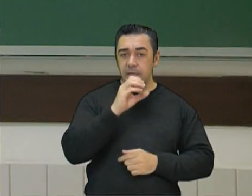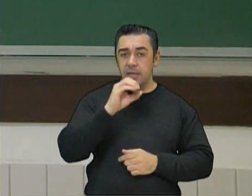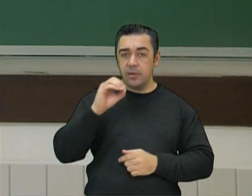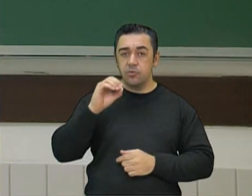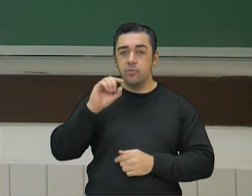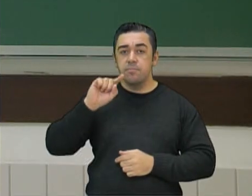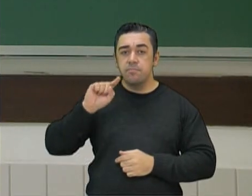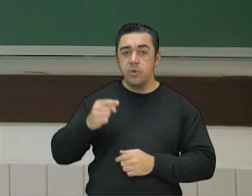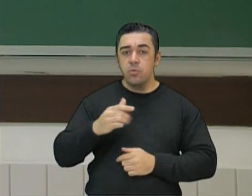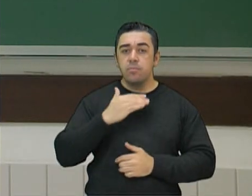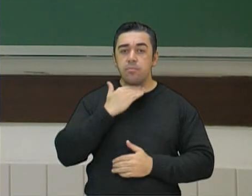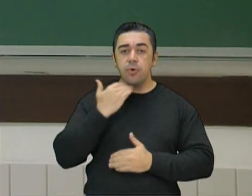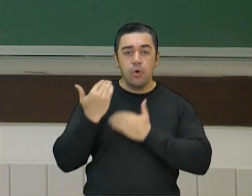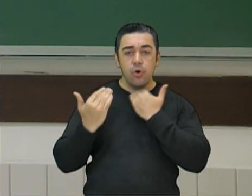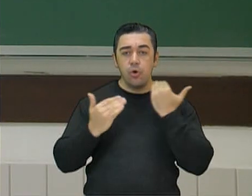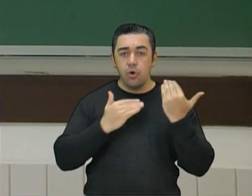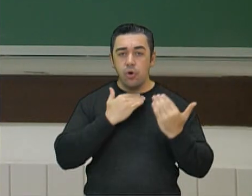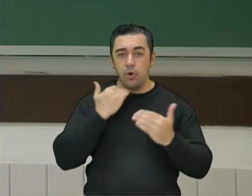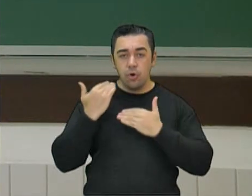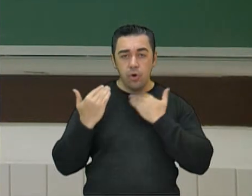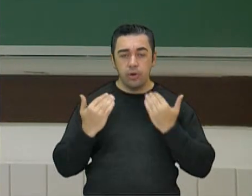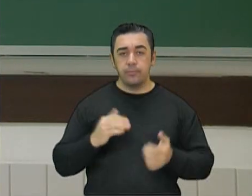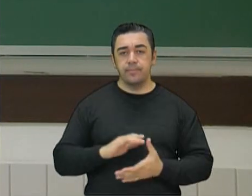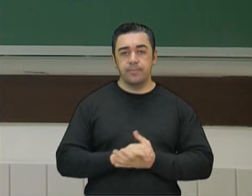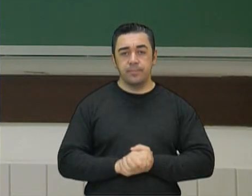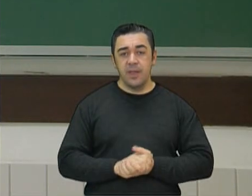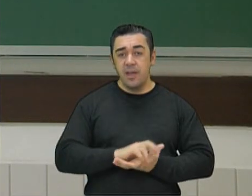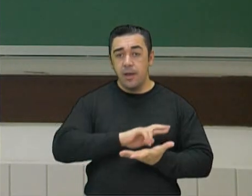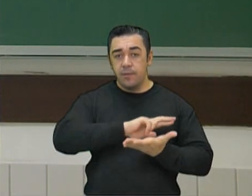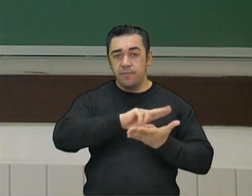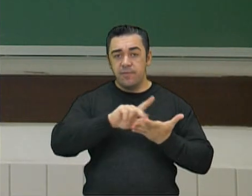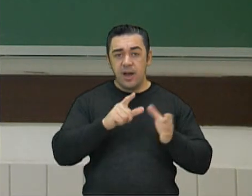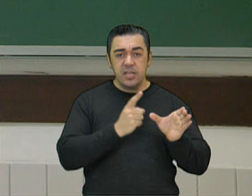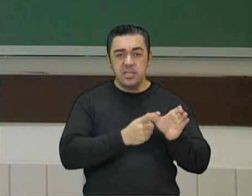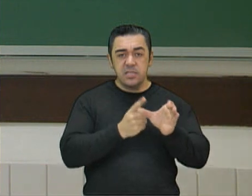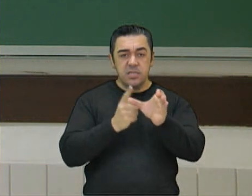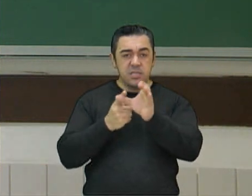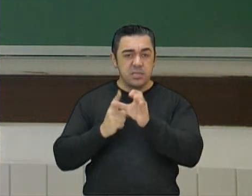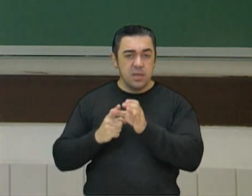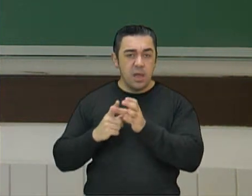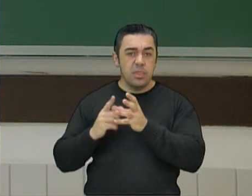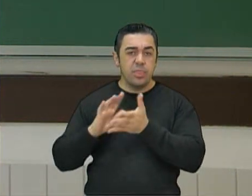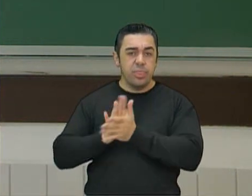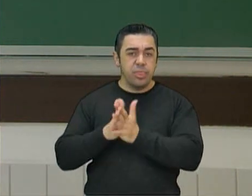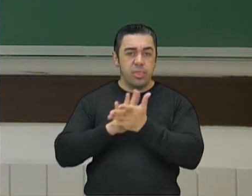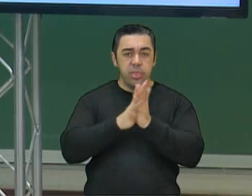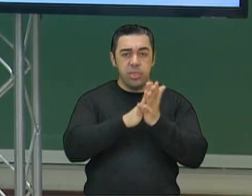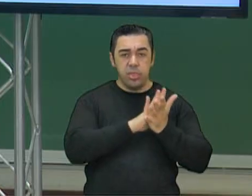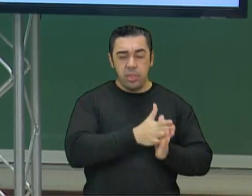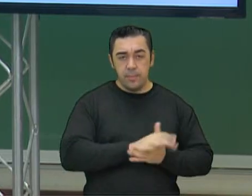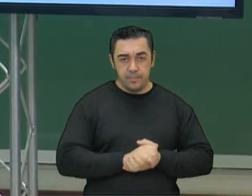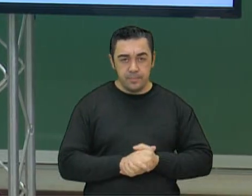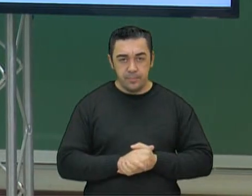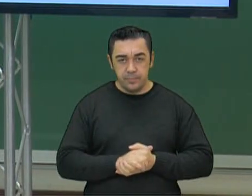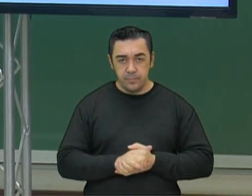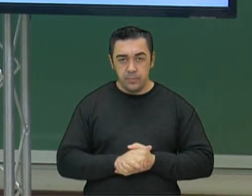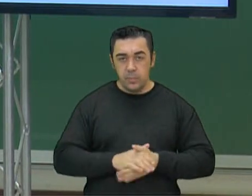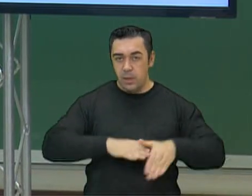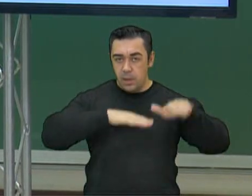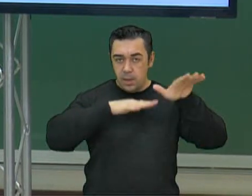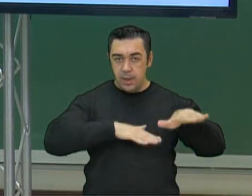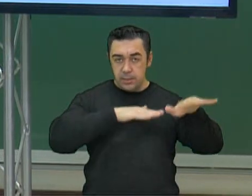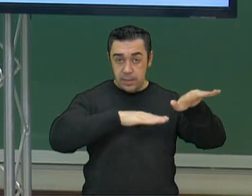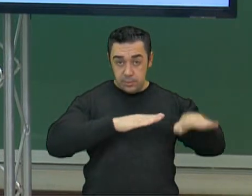mil mortos e várias cidades destruídas. O exército alemão usou